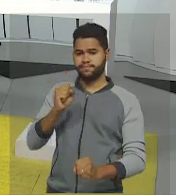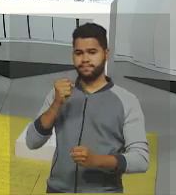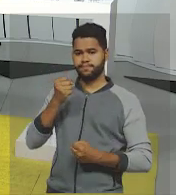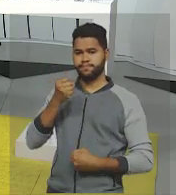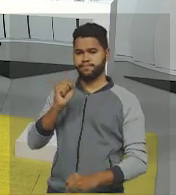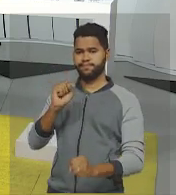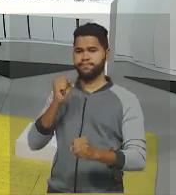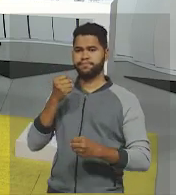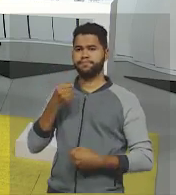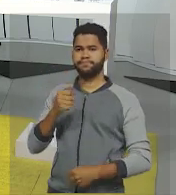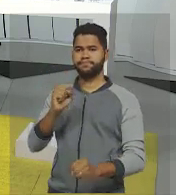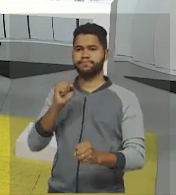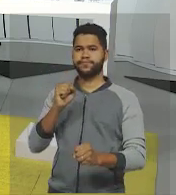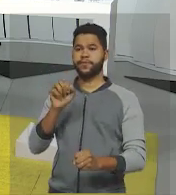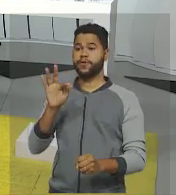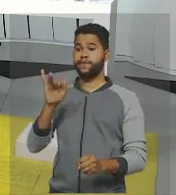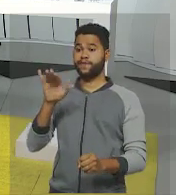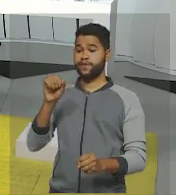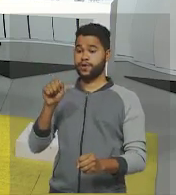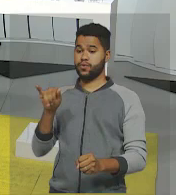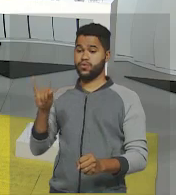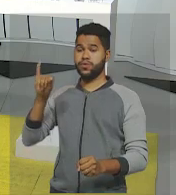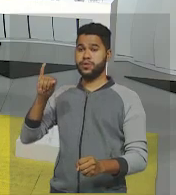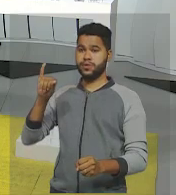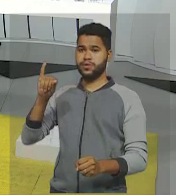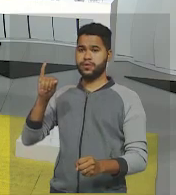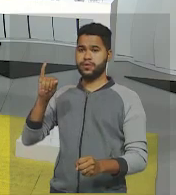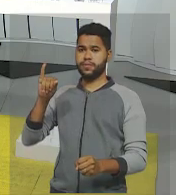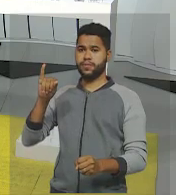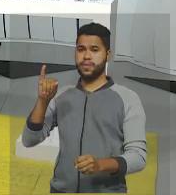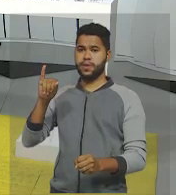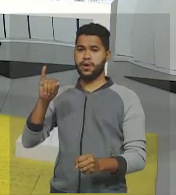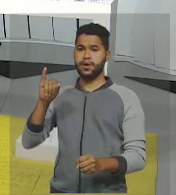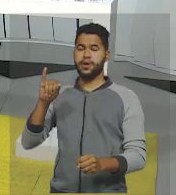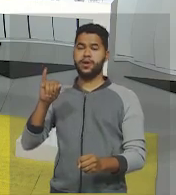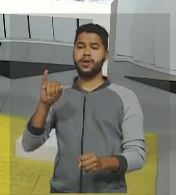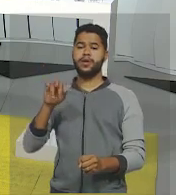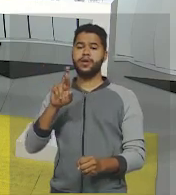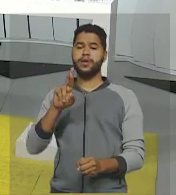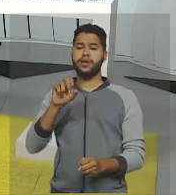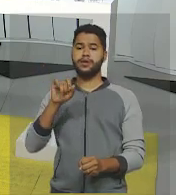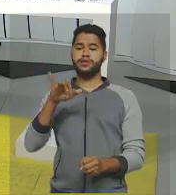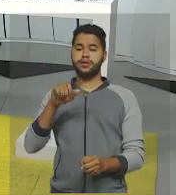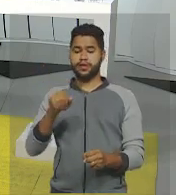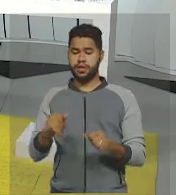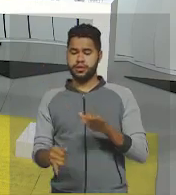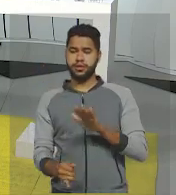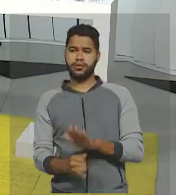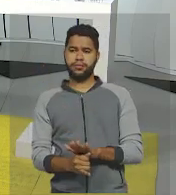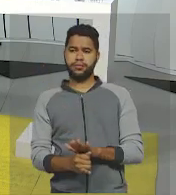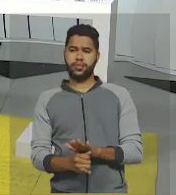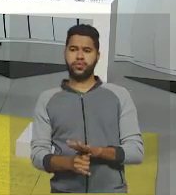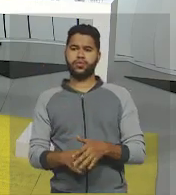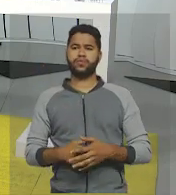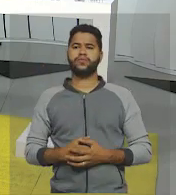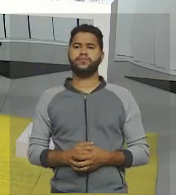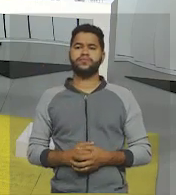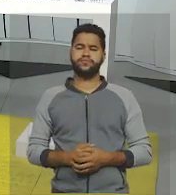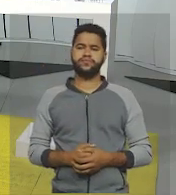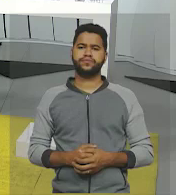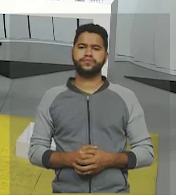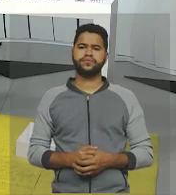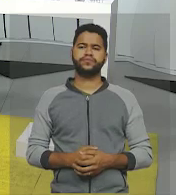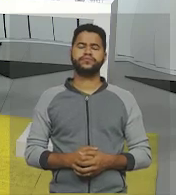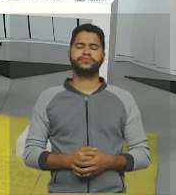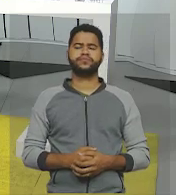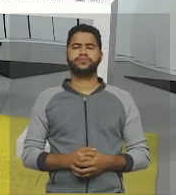né? Ponto fixo, a minha mão esquerda, que está segurando a vassoura, e ponto de resistência, a própria vassoura, onde está o